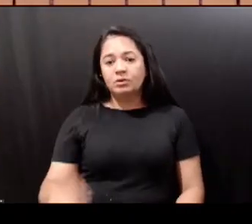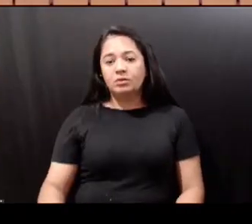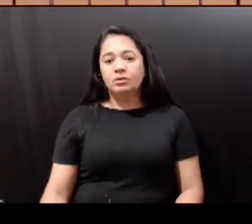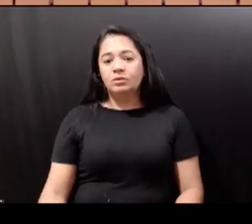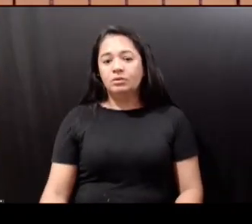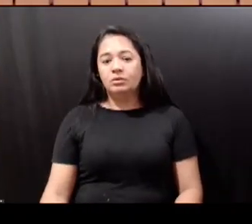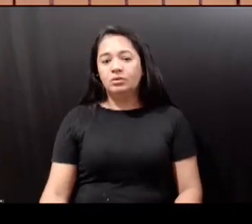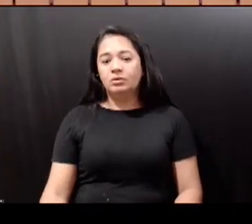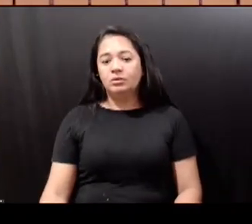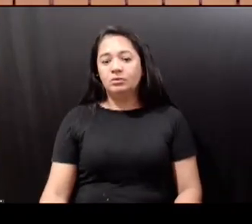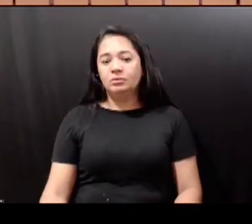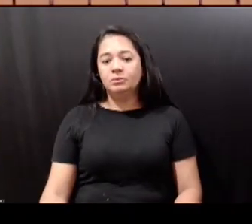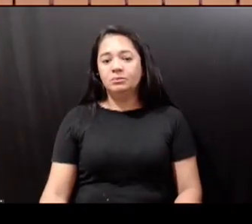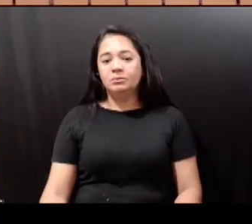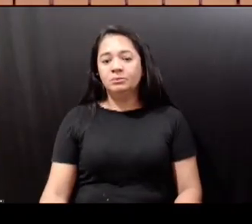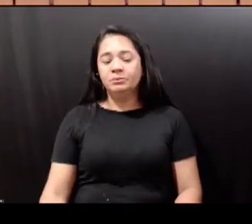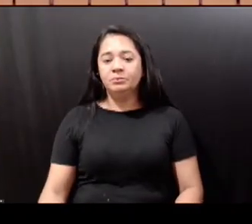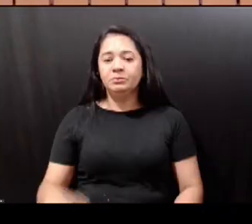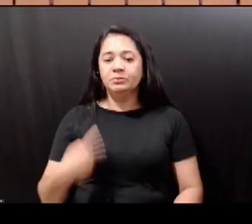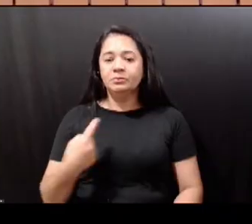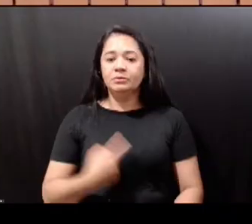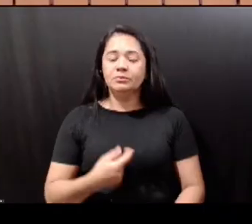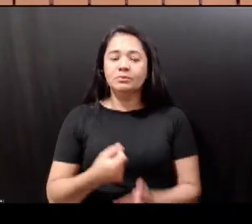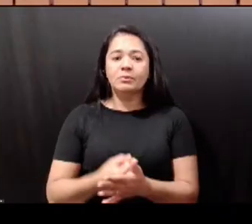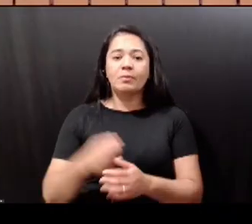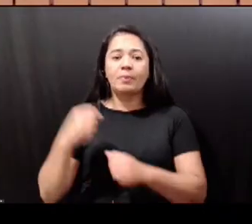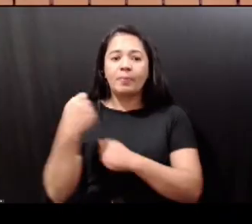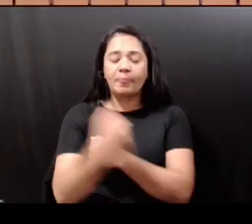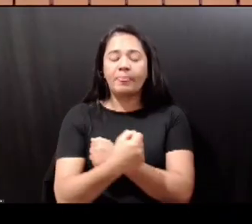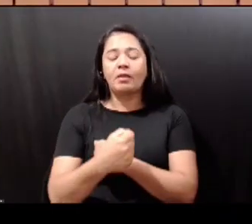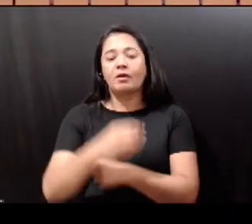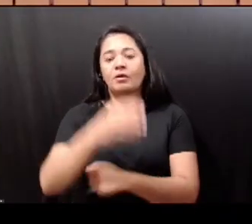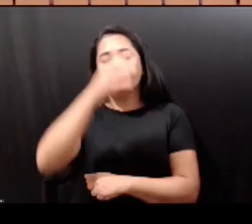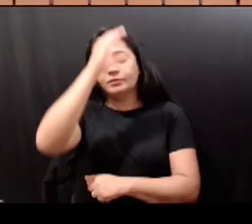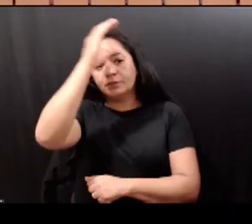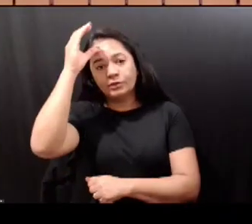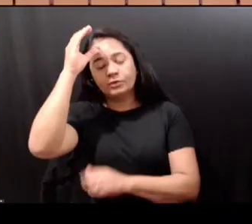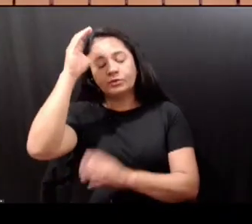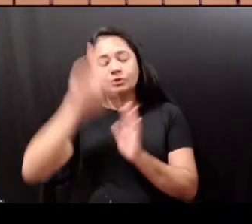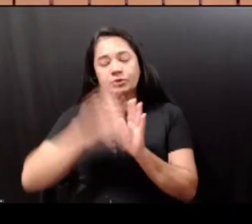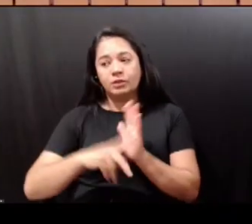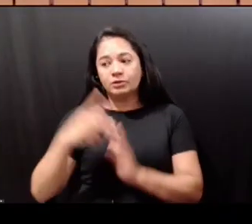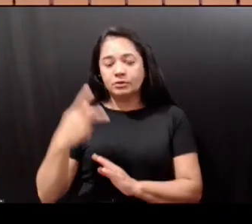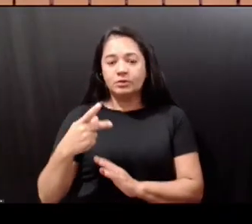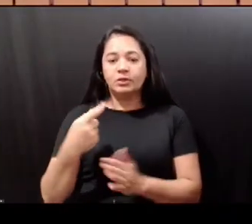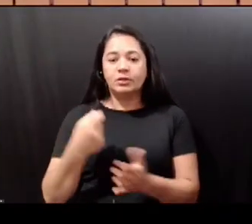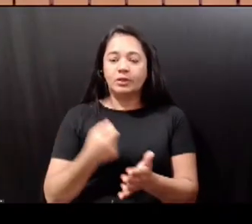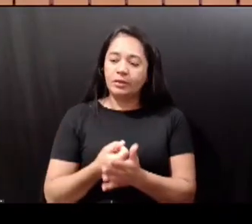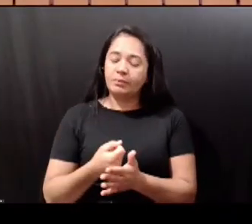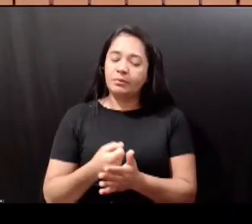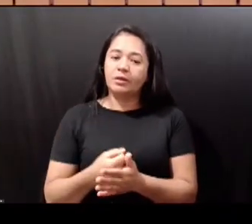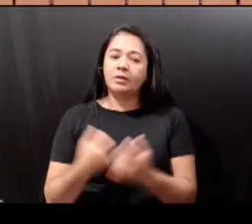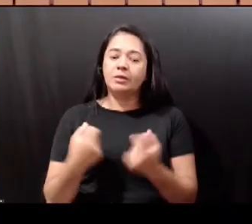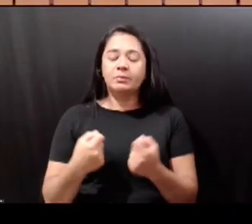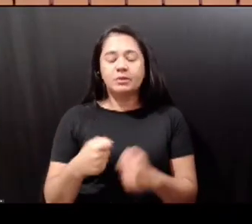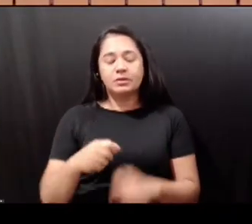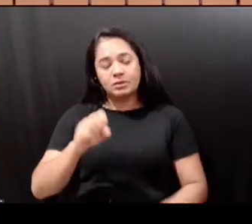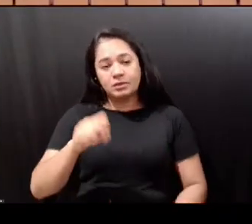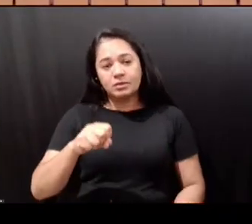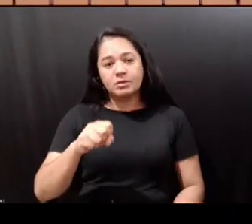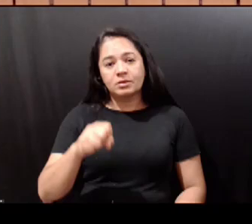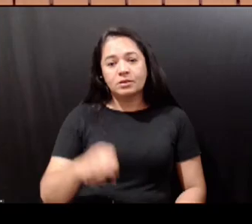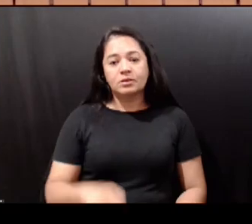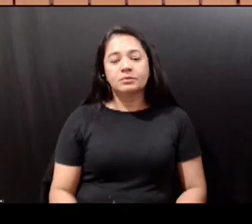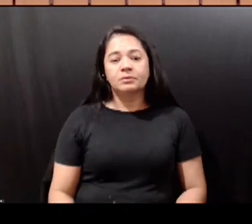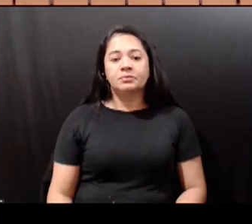nossa, defender o direito do consumidor, porque ele está pagando e ele tem que ser ressarcido, sim, por esse pagamento. Não só